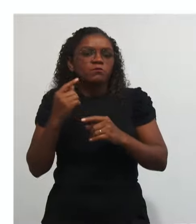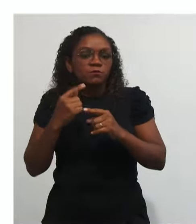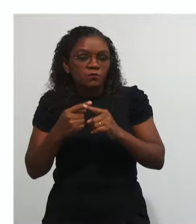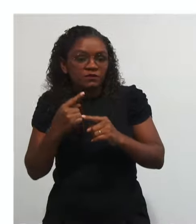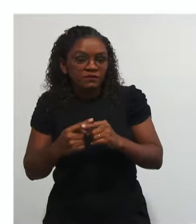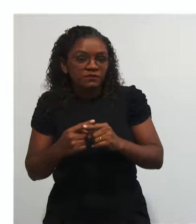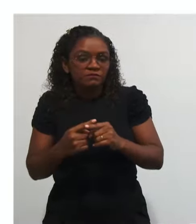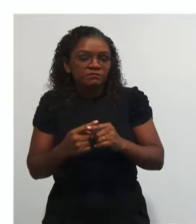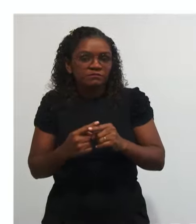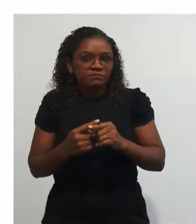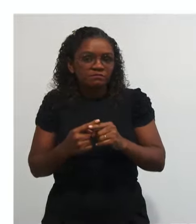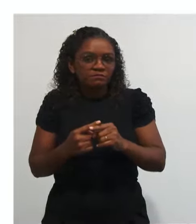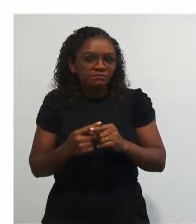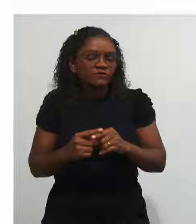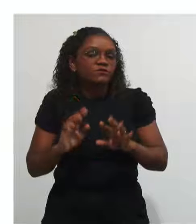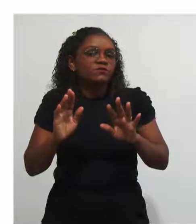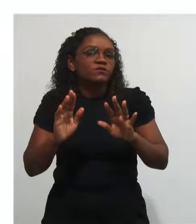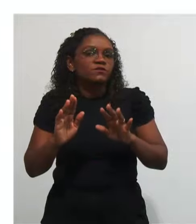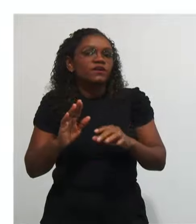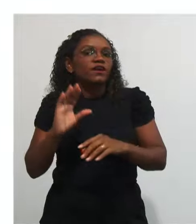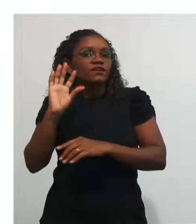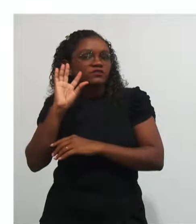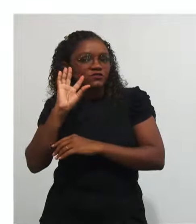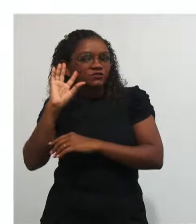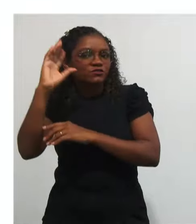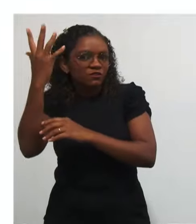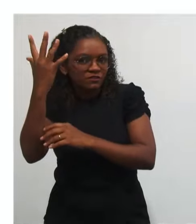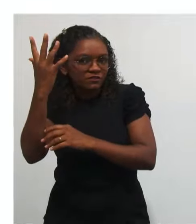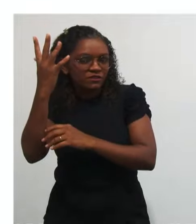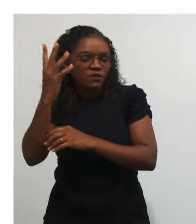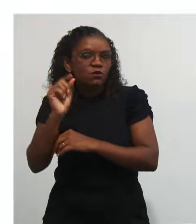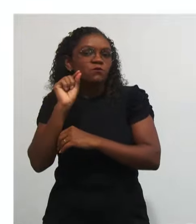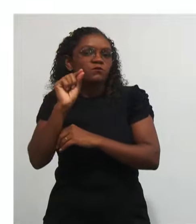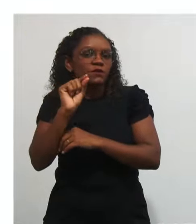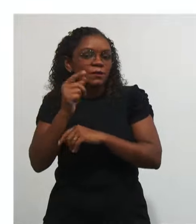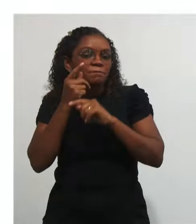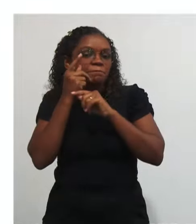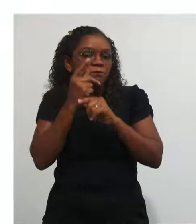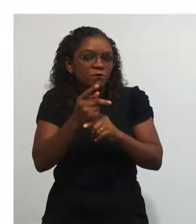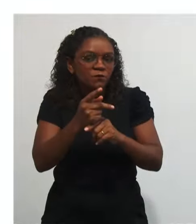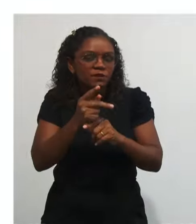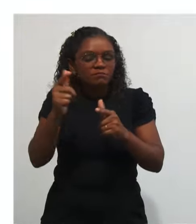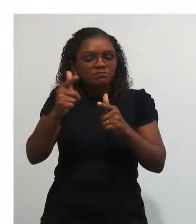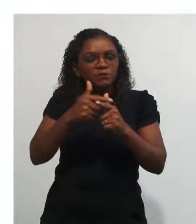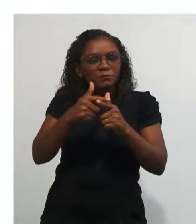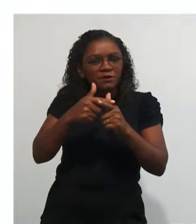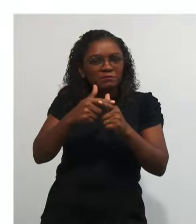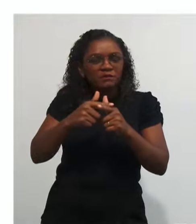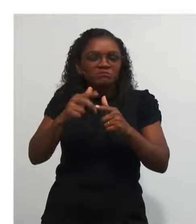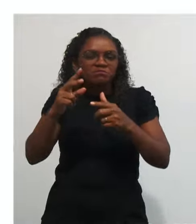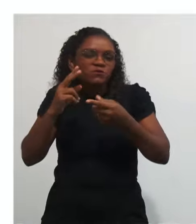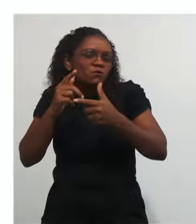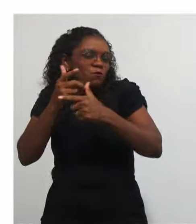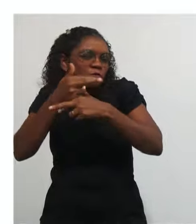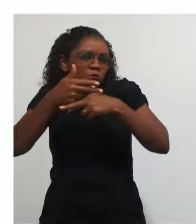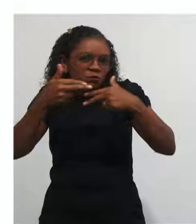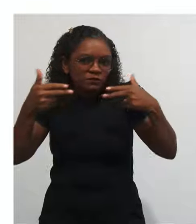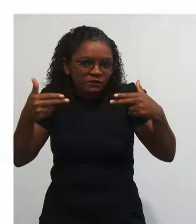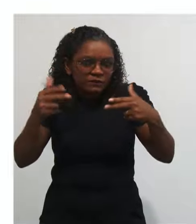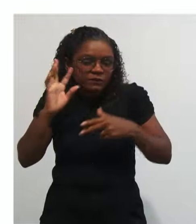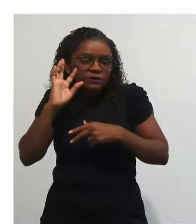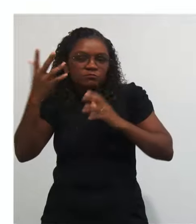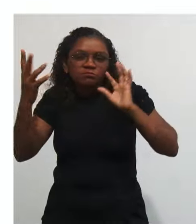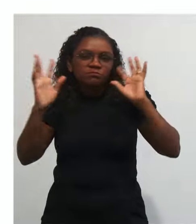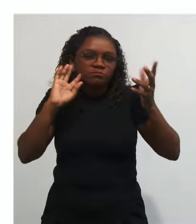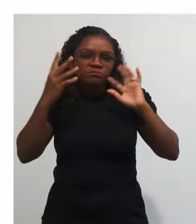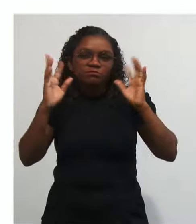chamada então de a solução em busca de problemas o desafio que a Internet traz